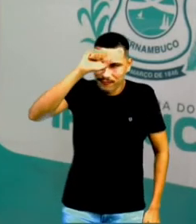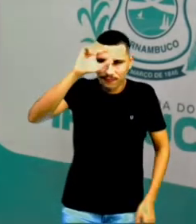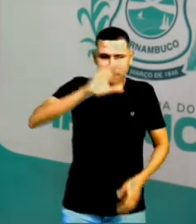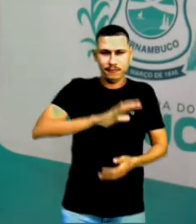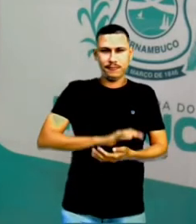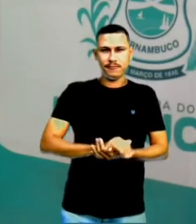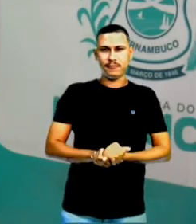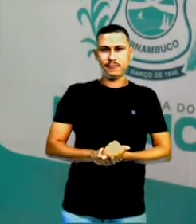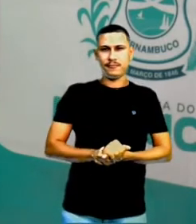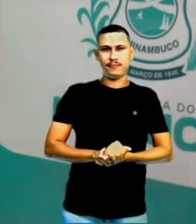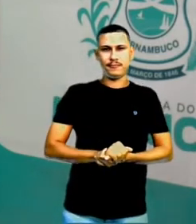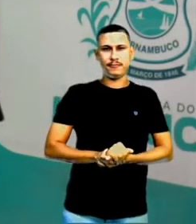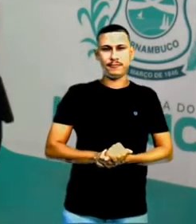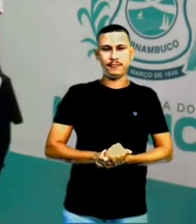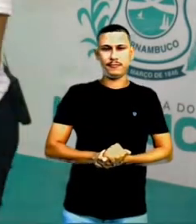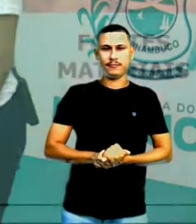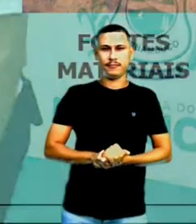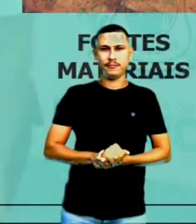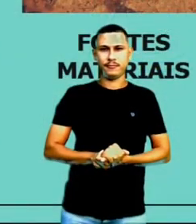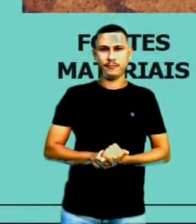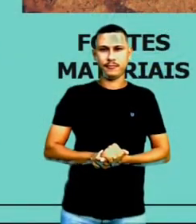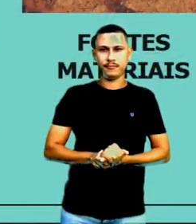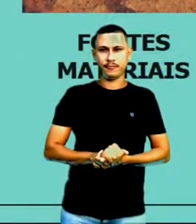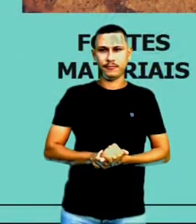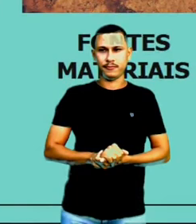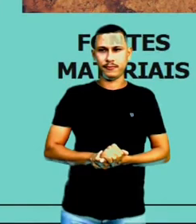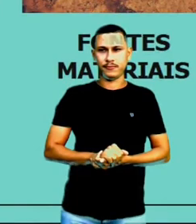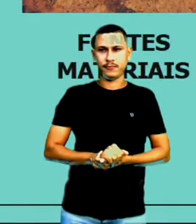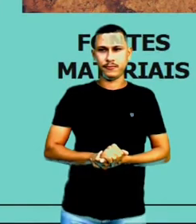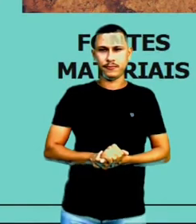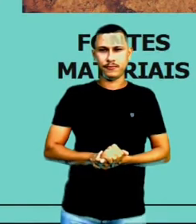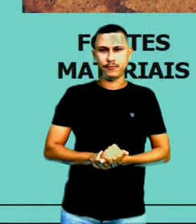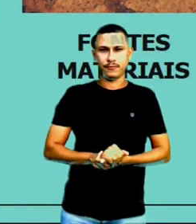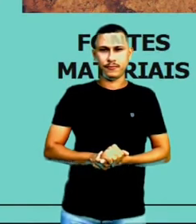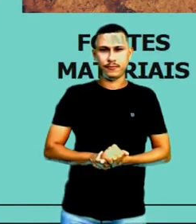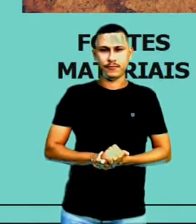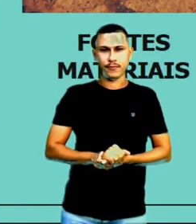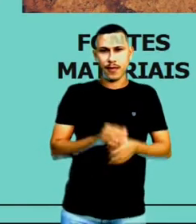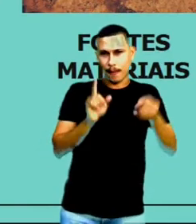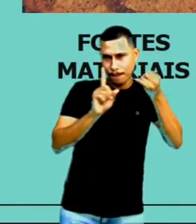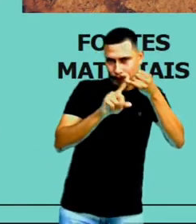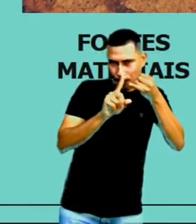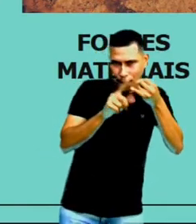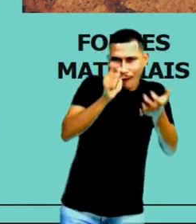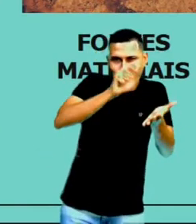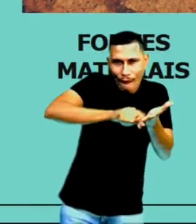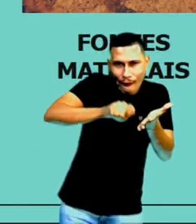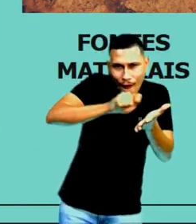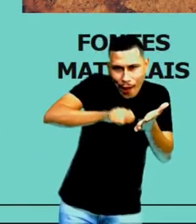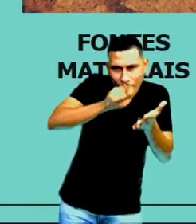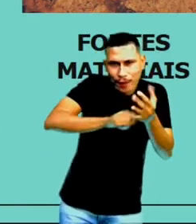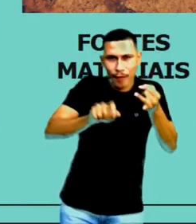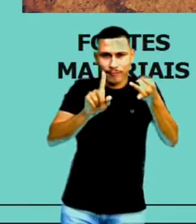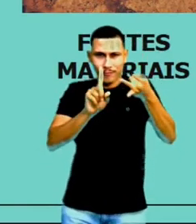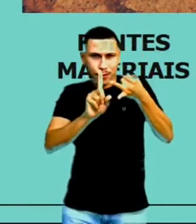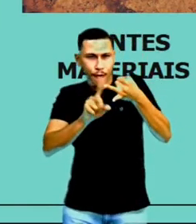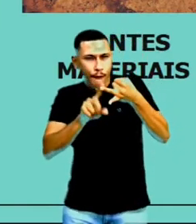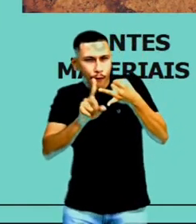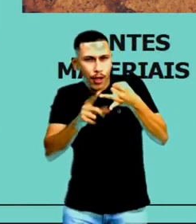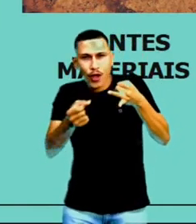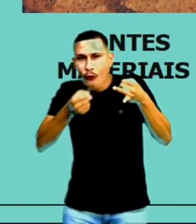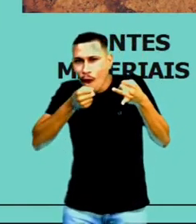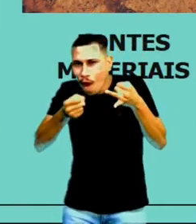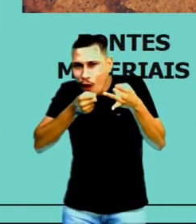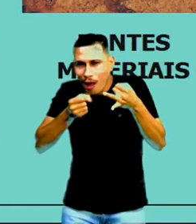conhecê-las? Vamos lá. Temos a fonte escrita, a fonte